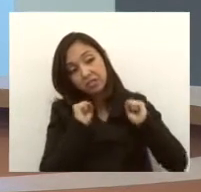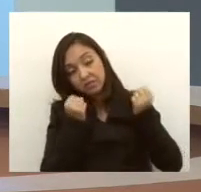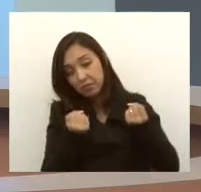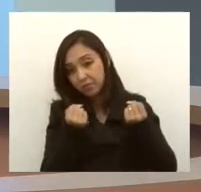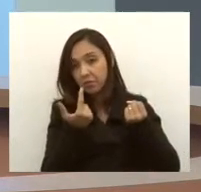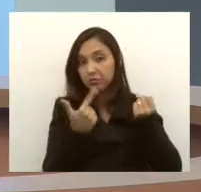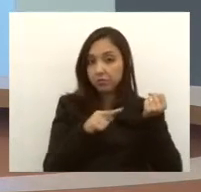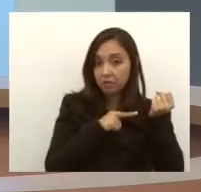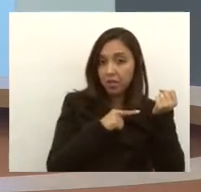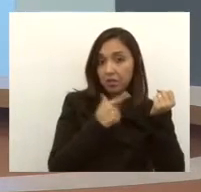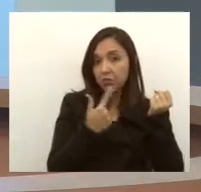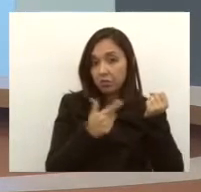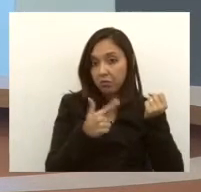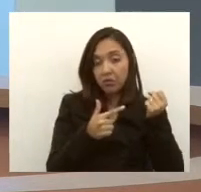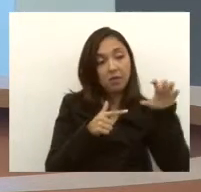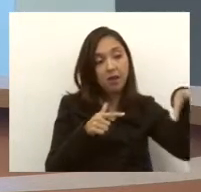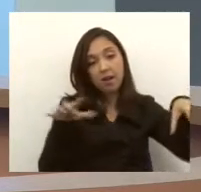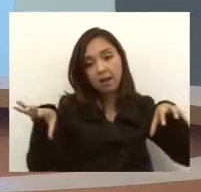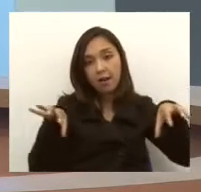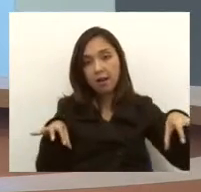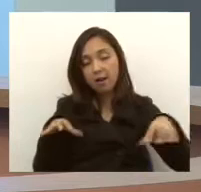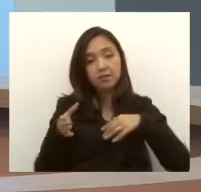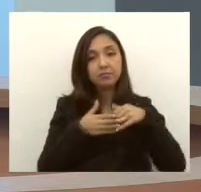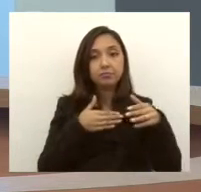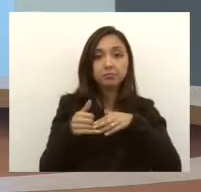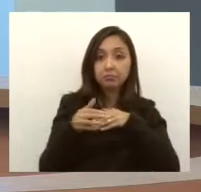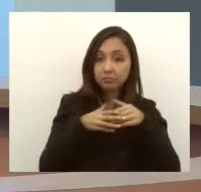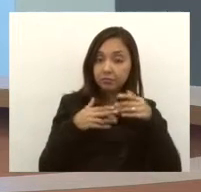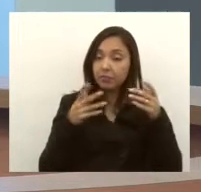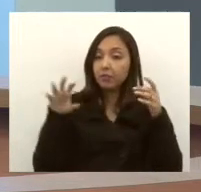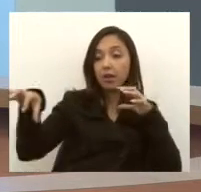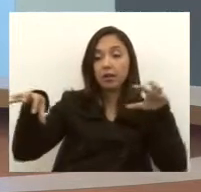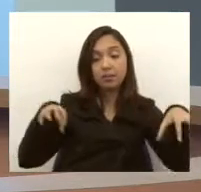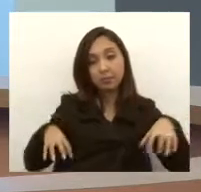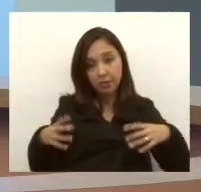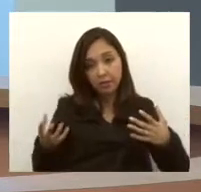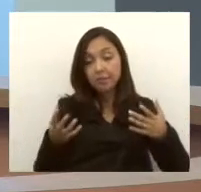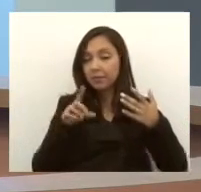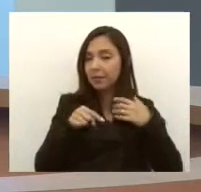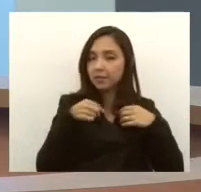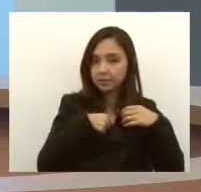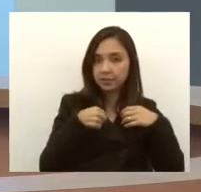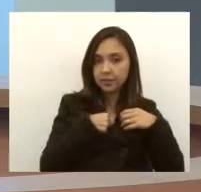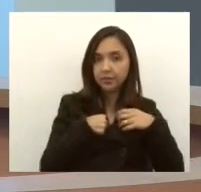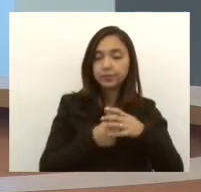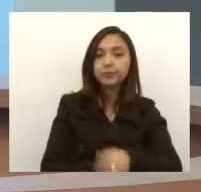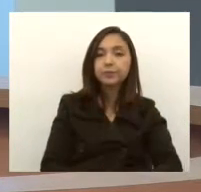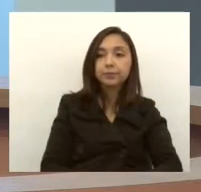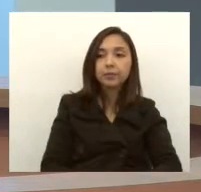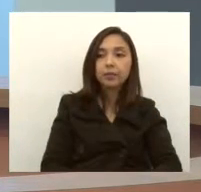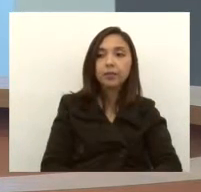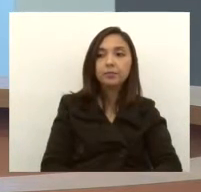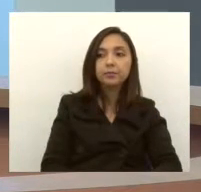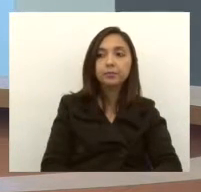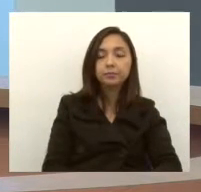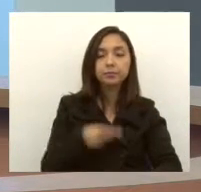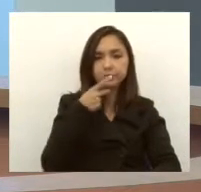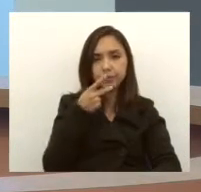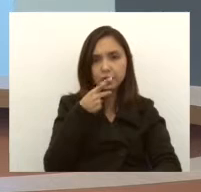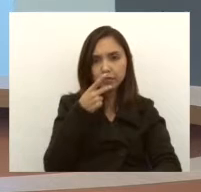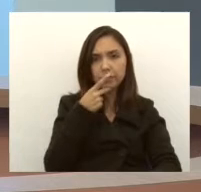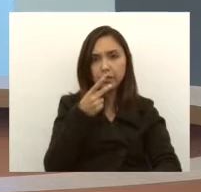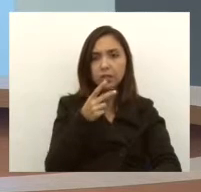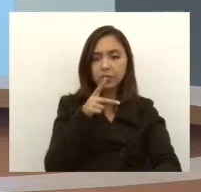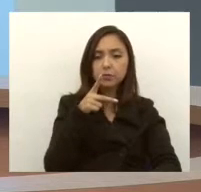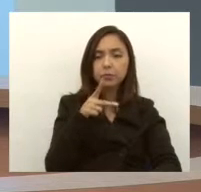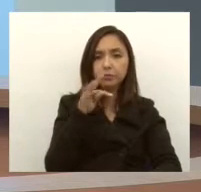algumas áreas, aí é questão de debater área por área. Mas eu estava falando